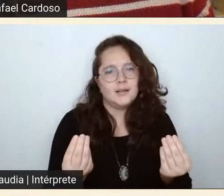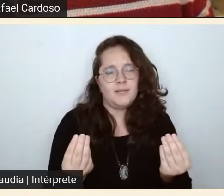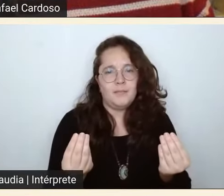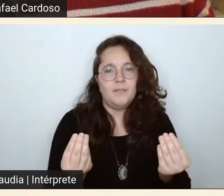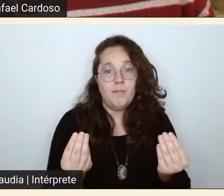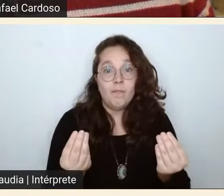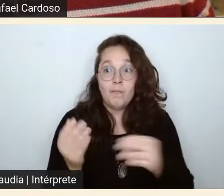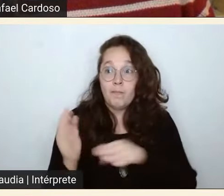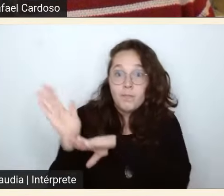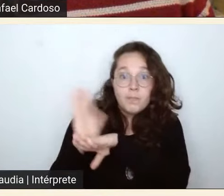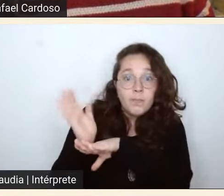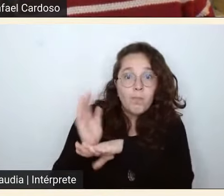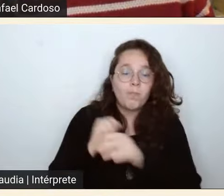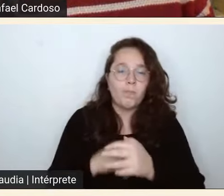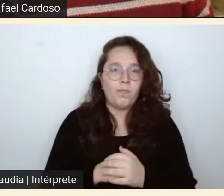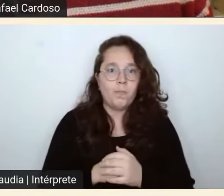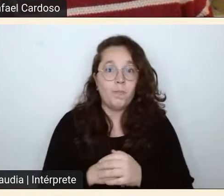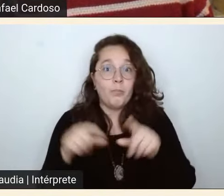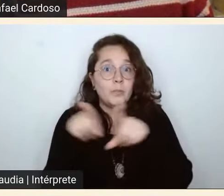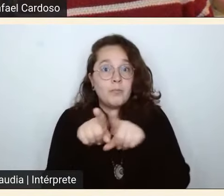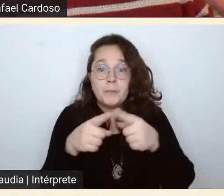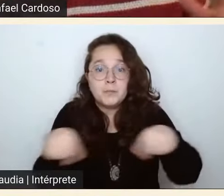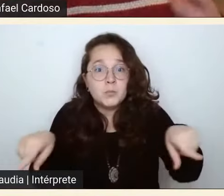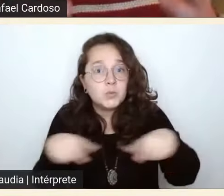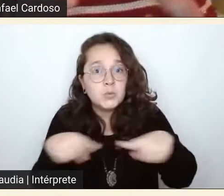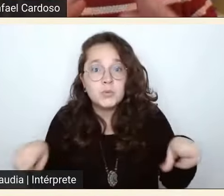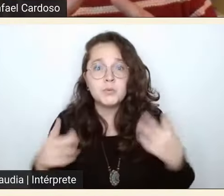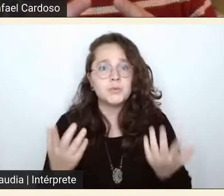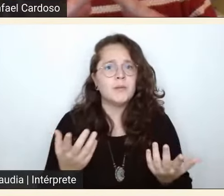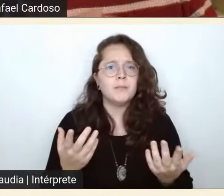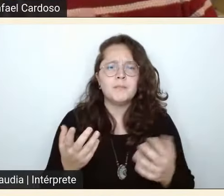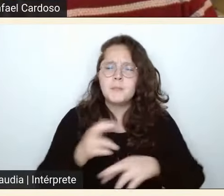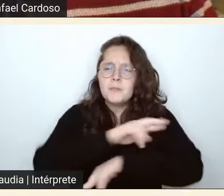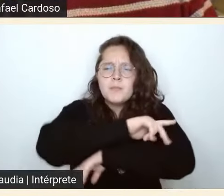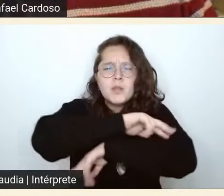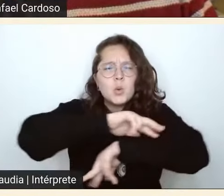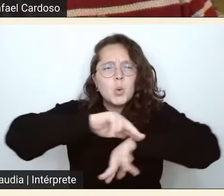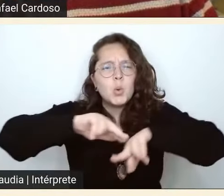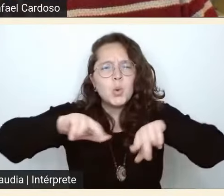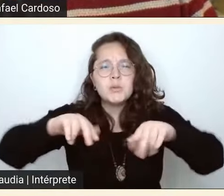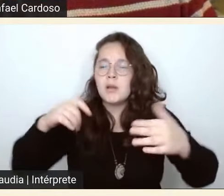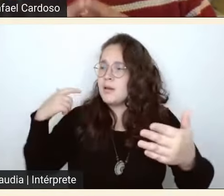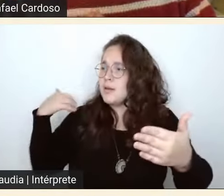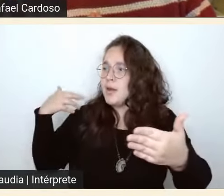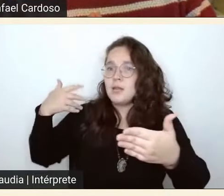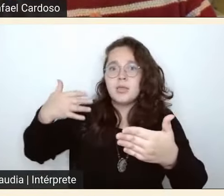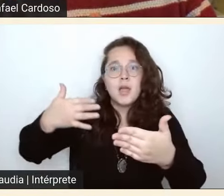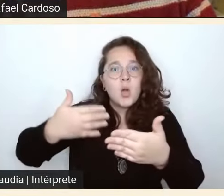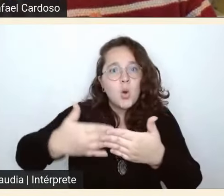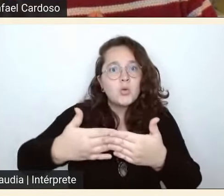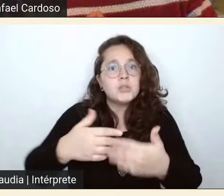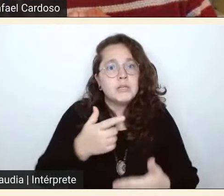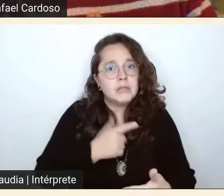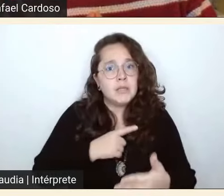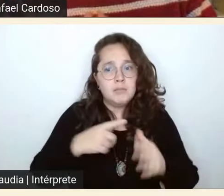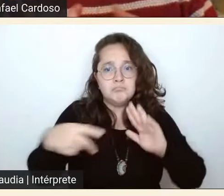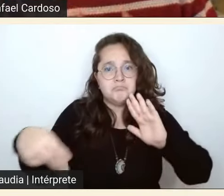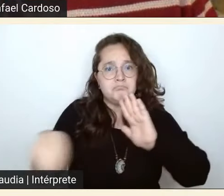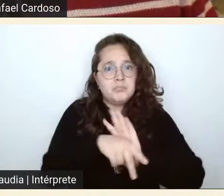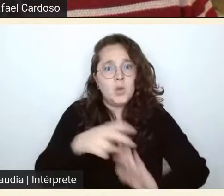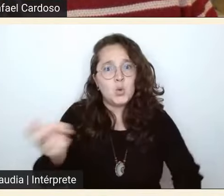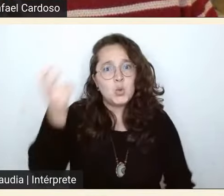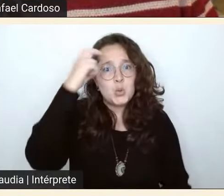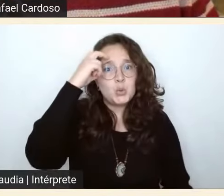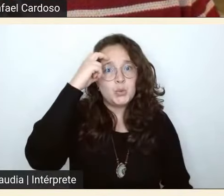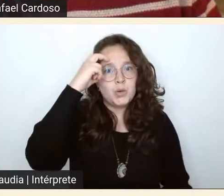o cinema, a música gravada? Todas essas coisas que hoje em dia constituem para nós uma ideia de cultura de massa, aquilo